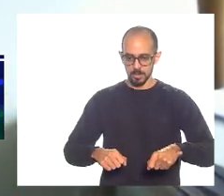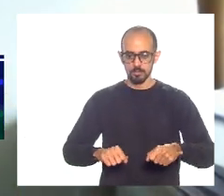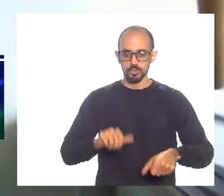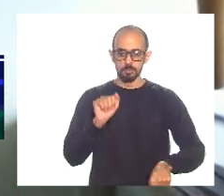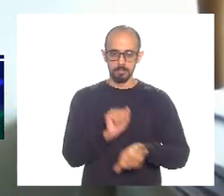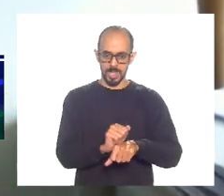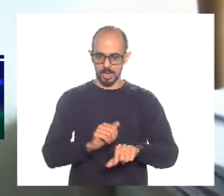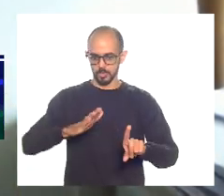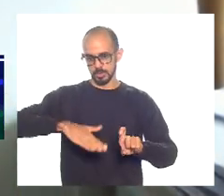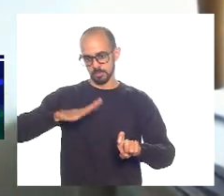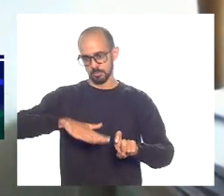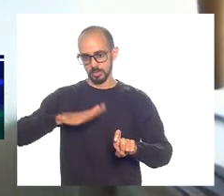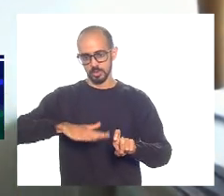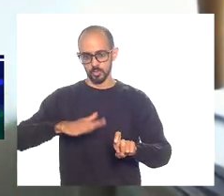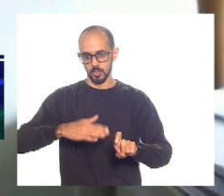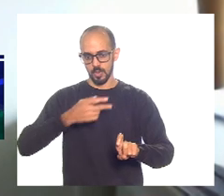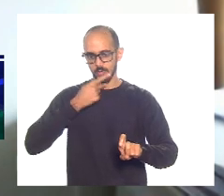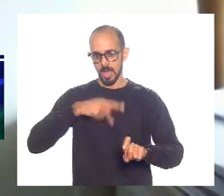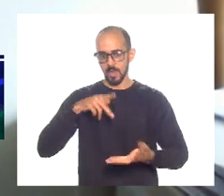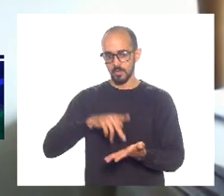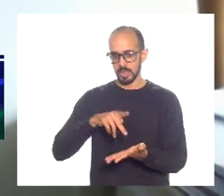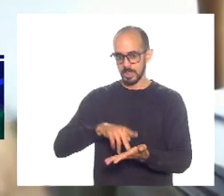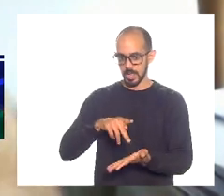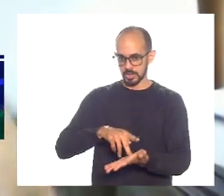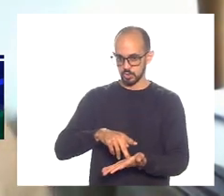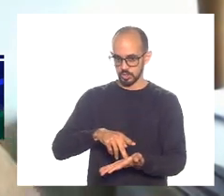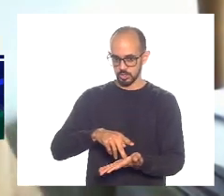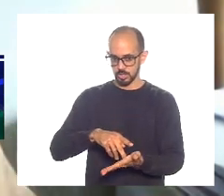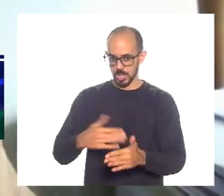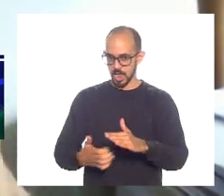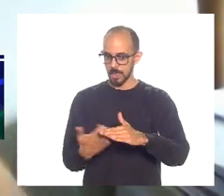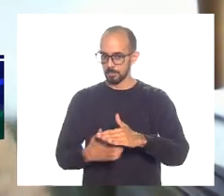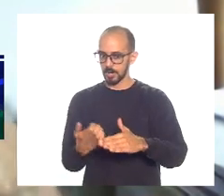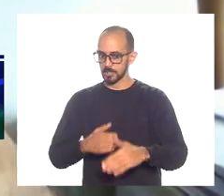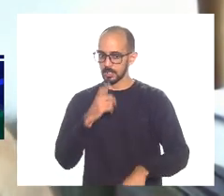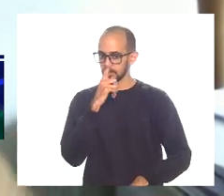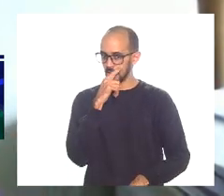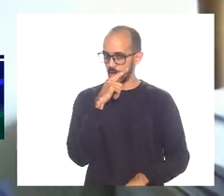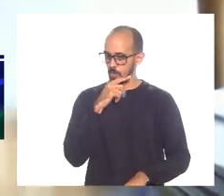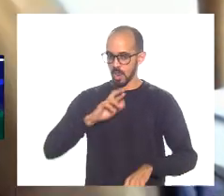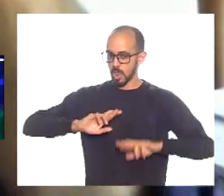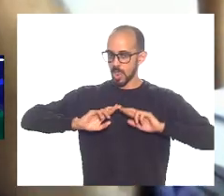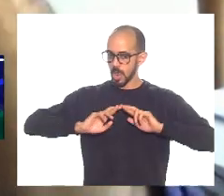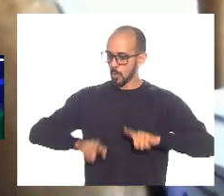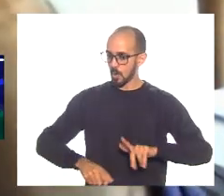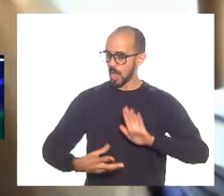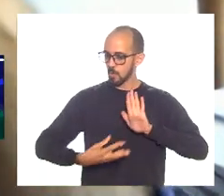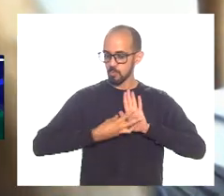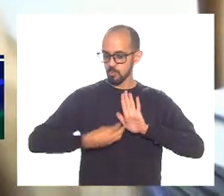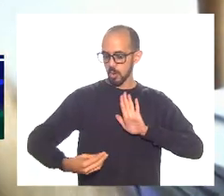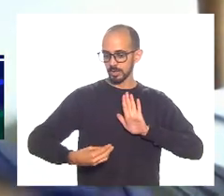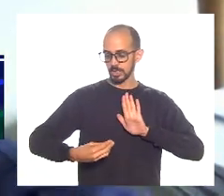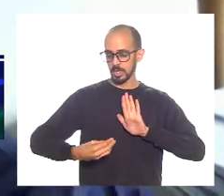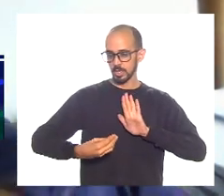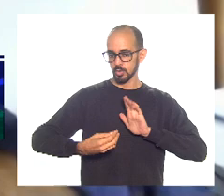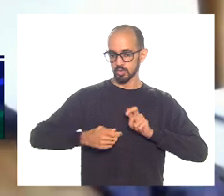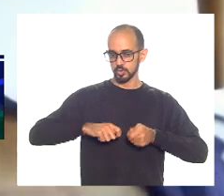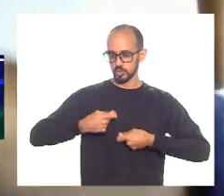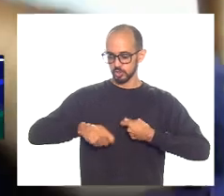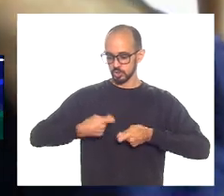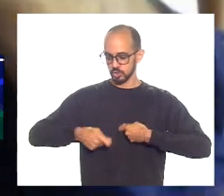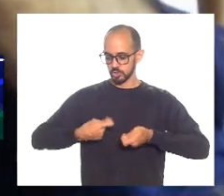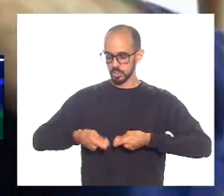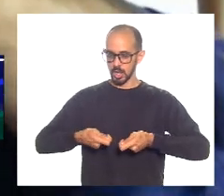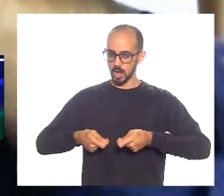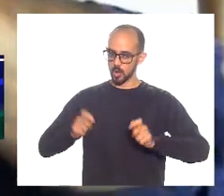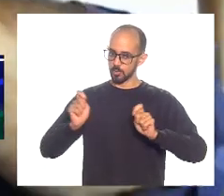verdade. A SEDAI não é nenhum exemplo de gestão competente, até porque